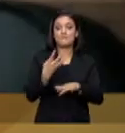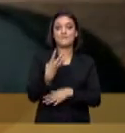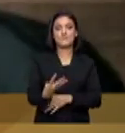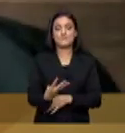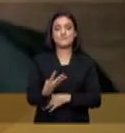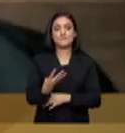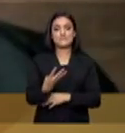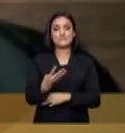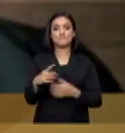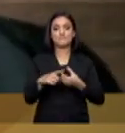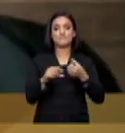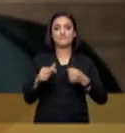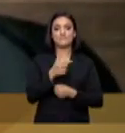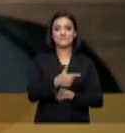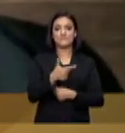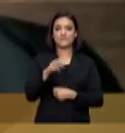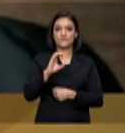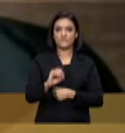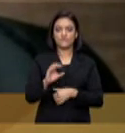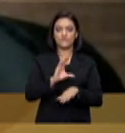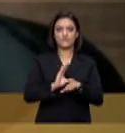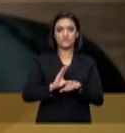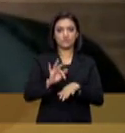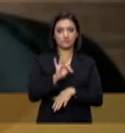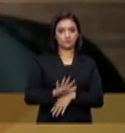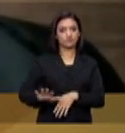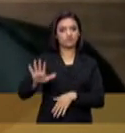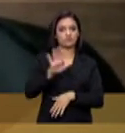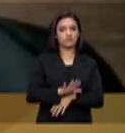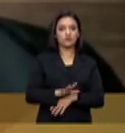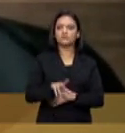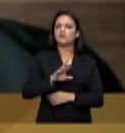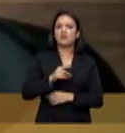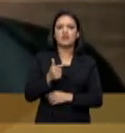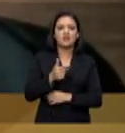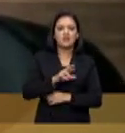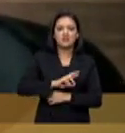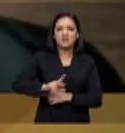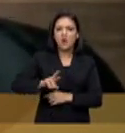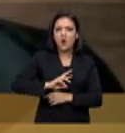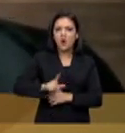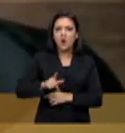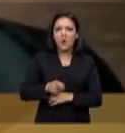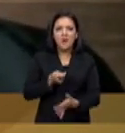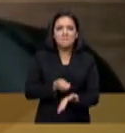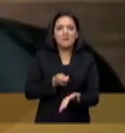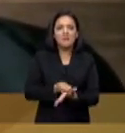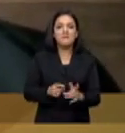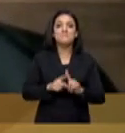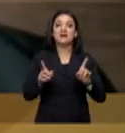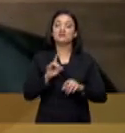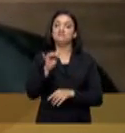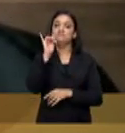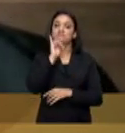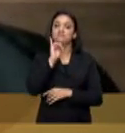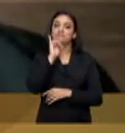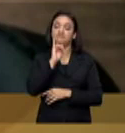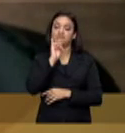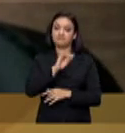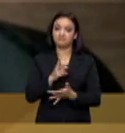artigo 220 da Constituição não é taxativo, mas meramente